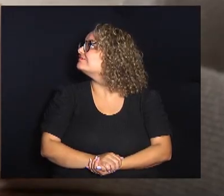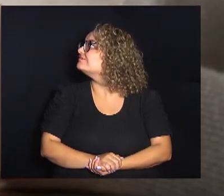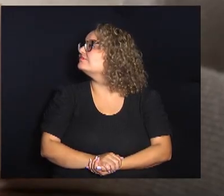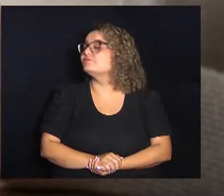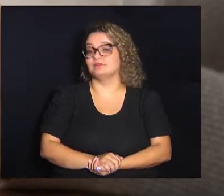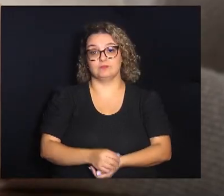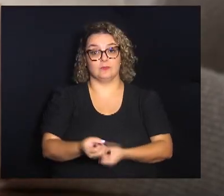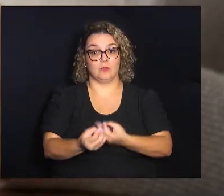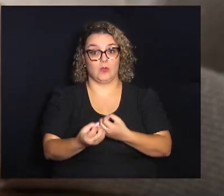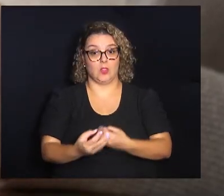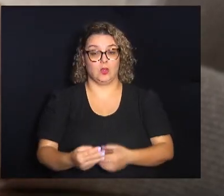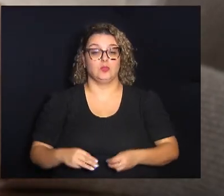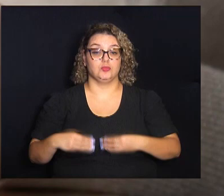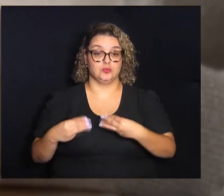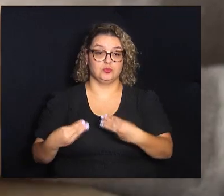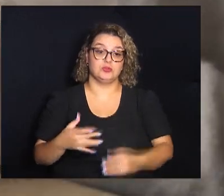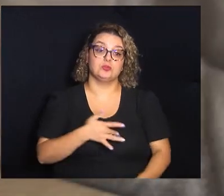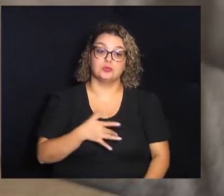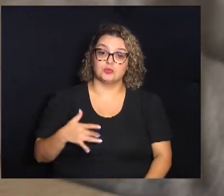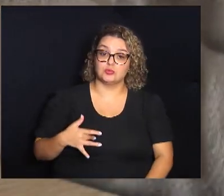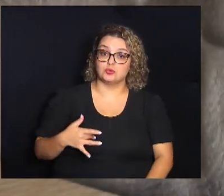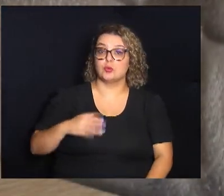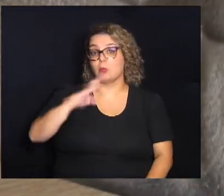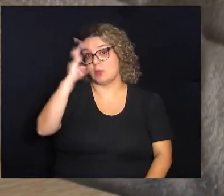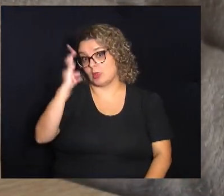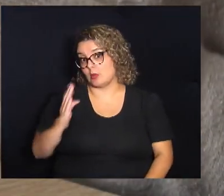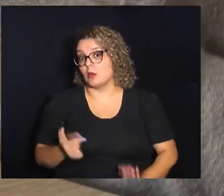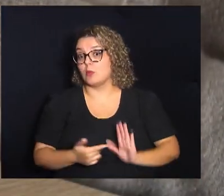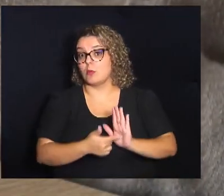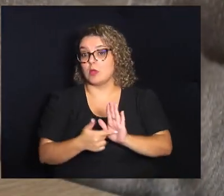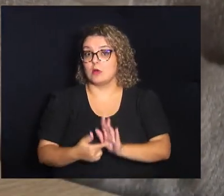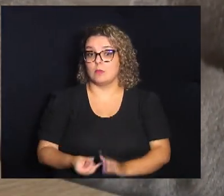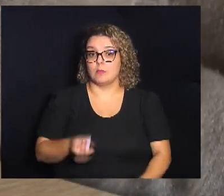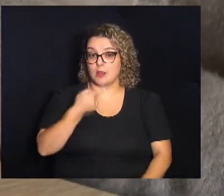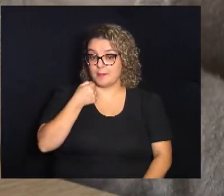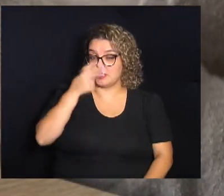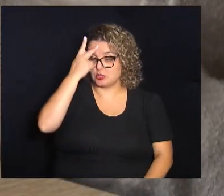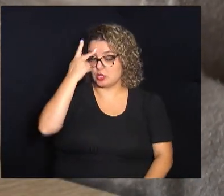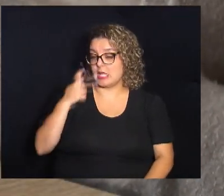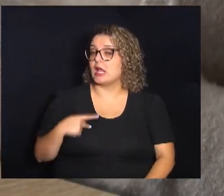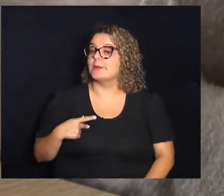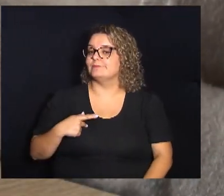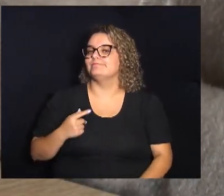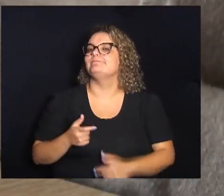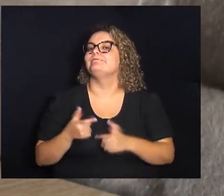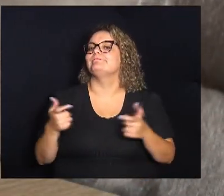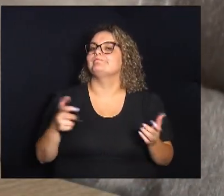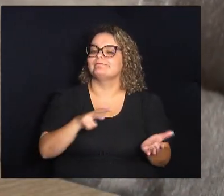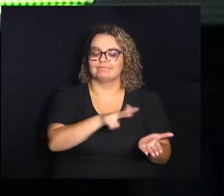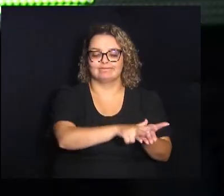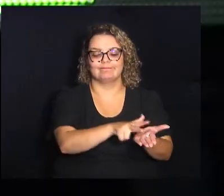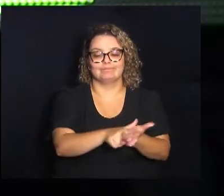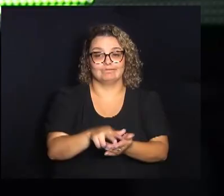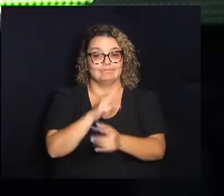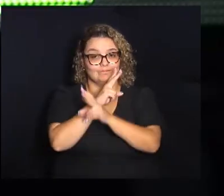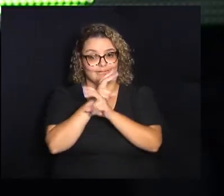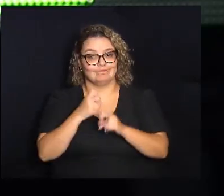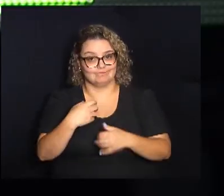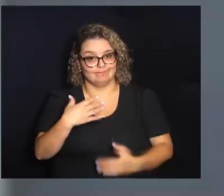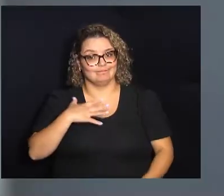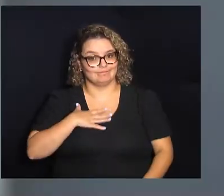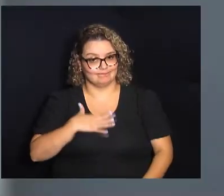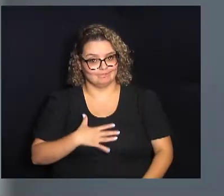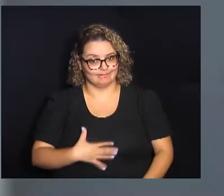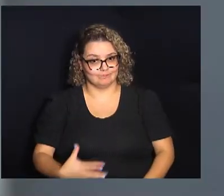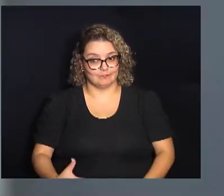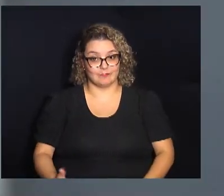Dados do Ministério da Saúde no Brasil mostram que a automedicação é a maior causa de internação por intoxicação. No